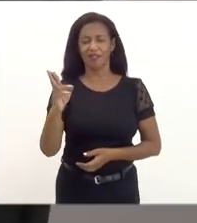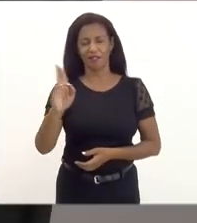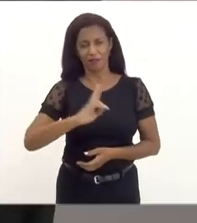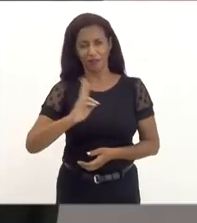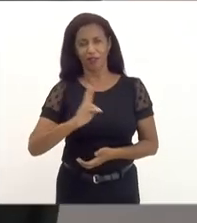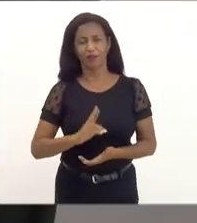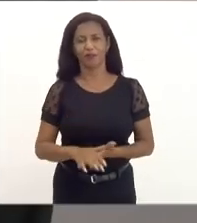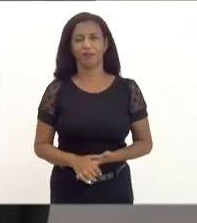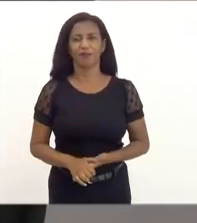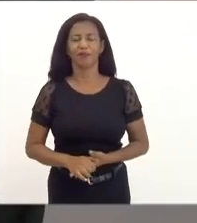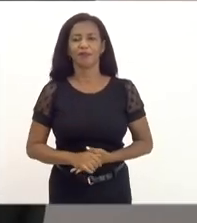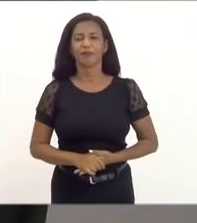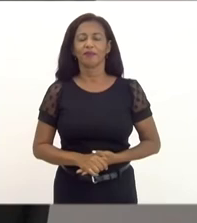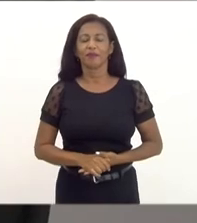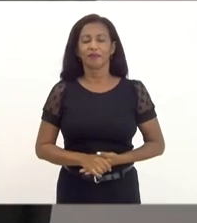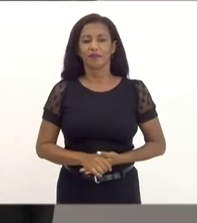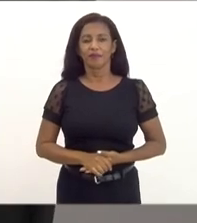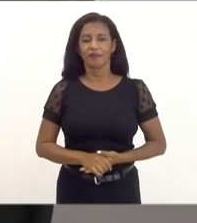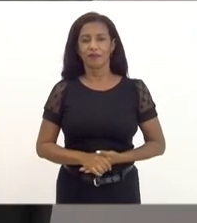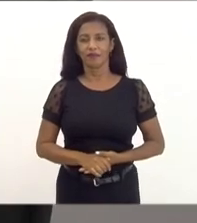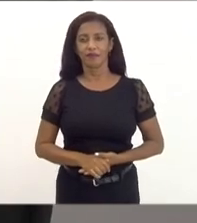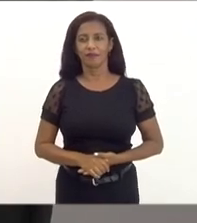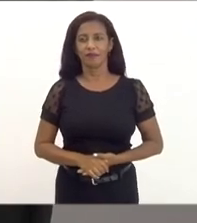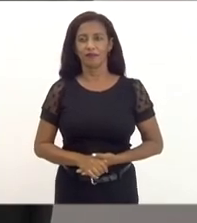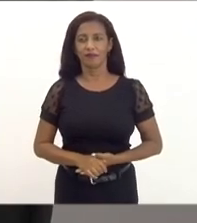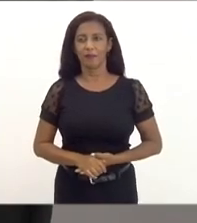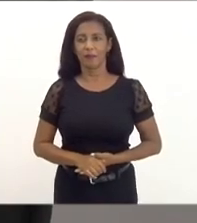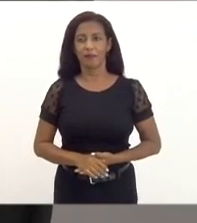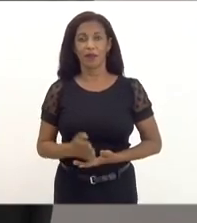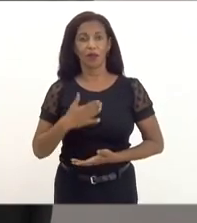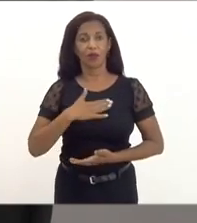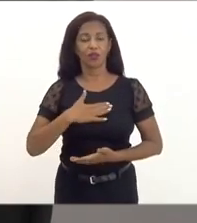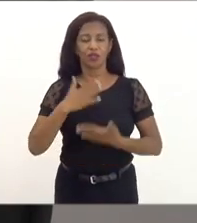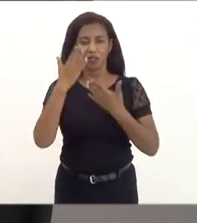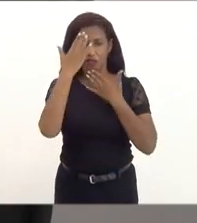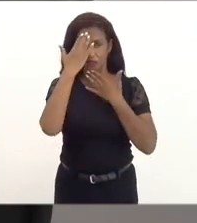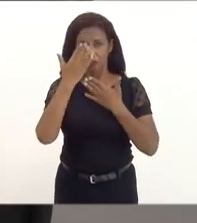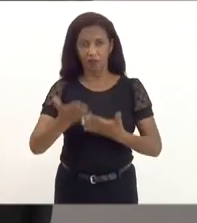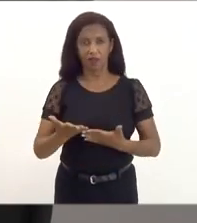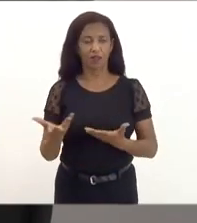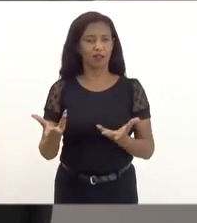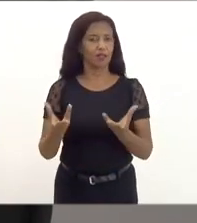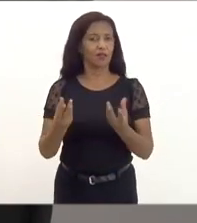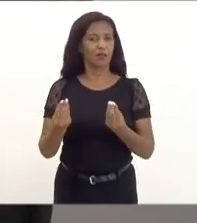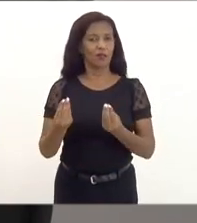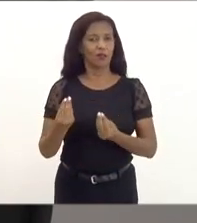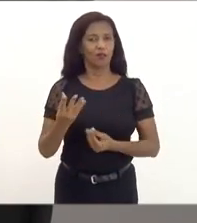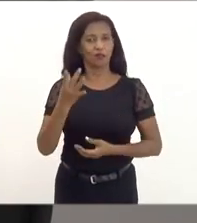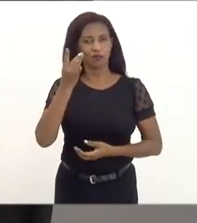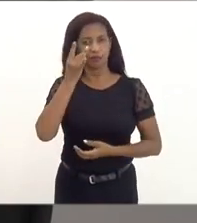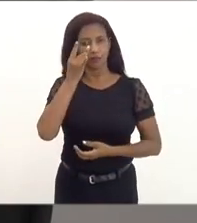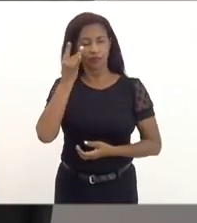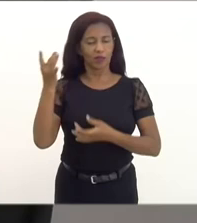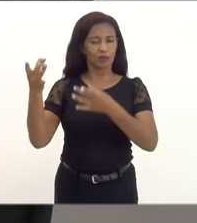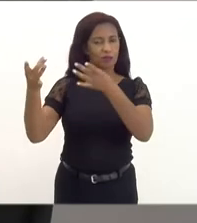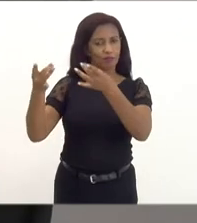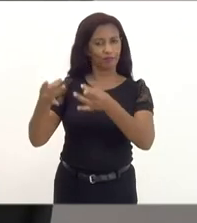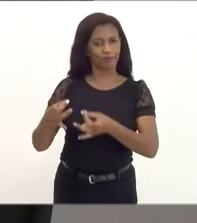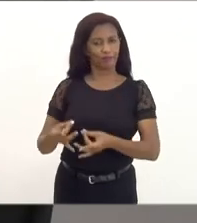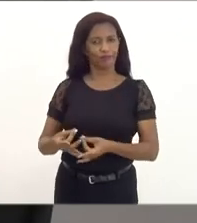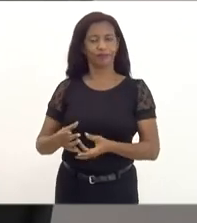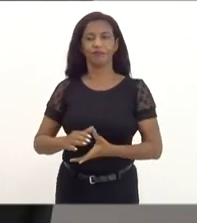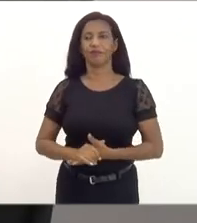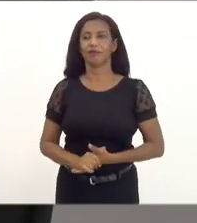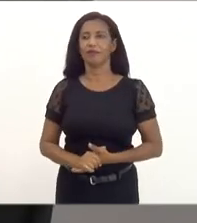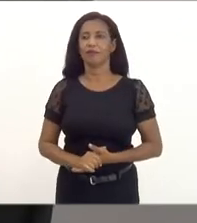responderam mais breve possível É eu gostaria de agradecer muito sua presença seus esclarecimentos